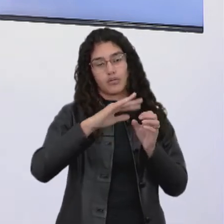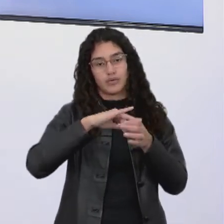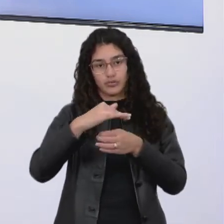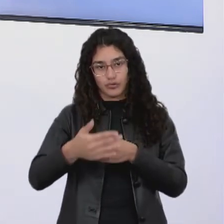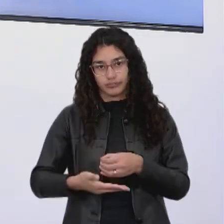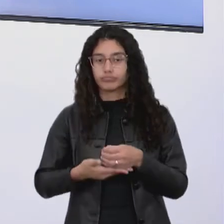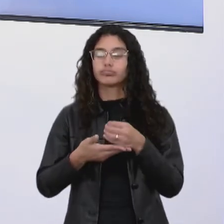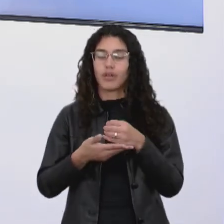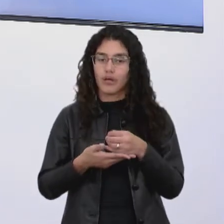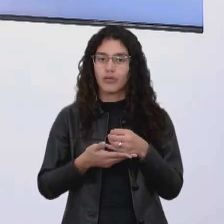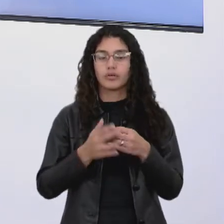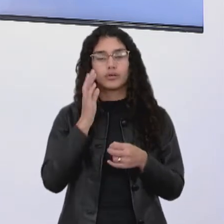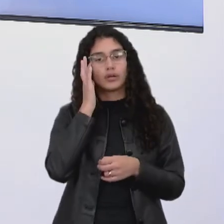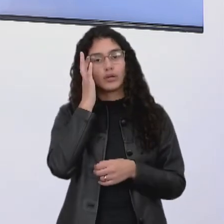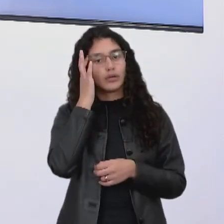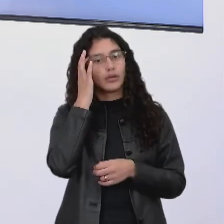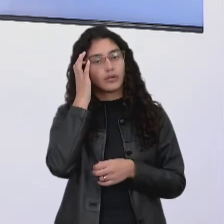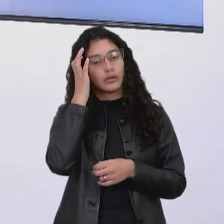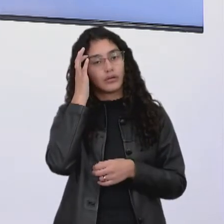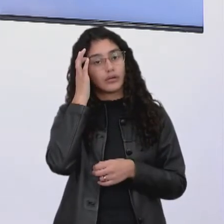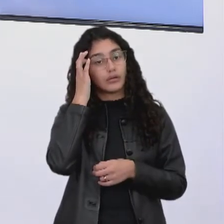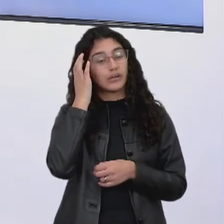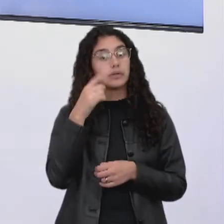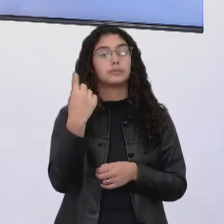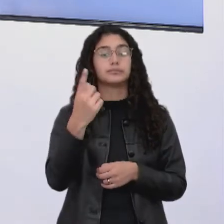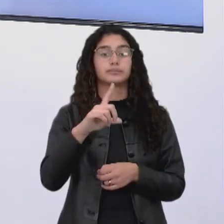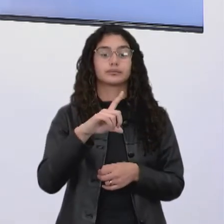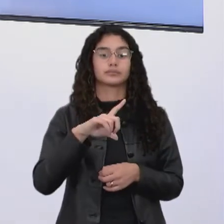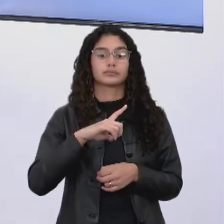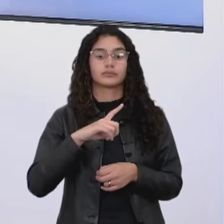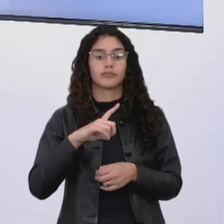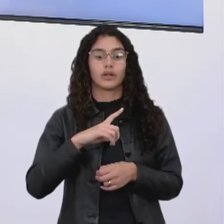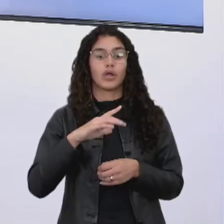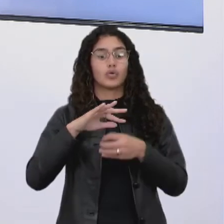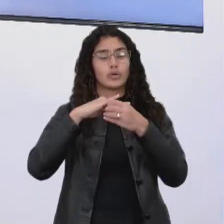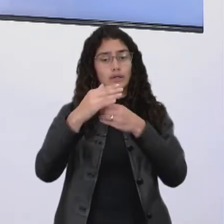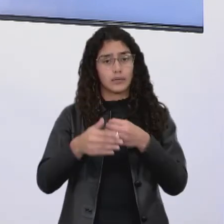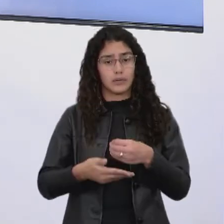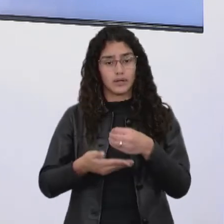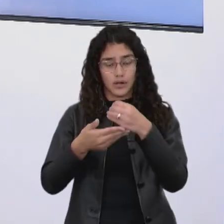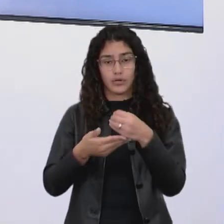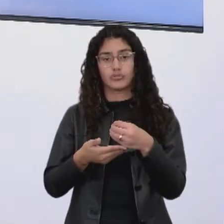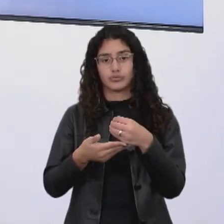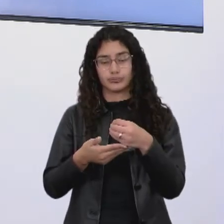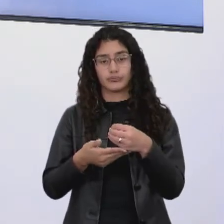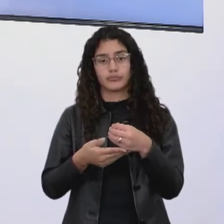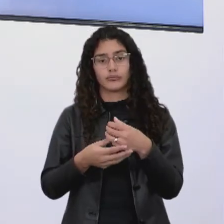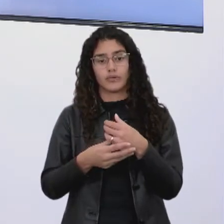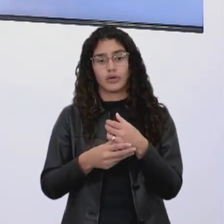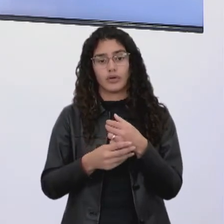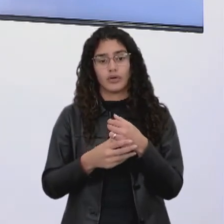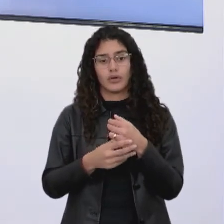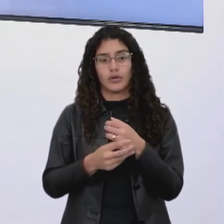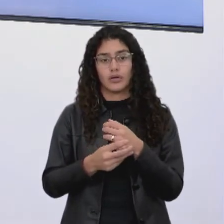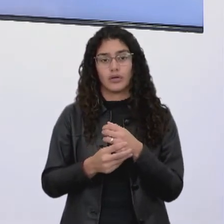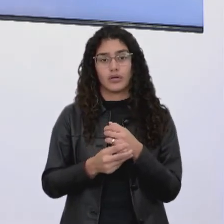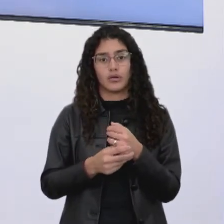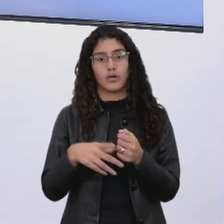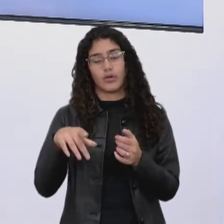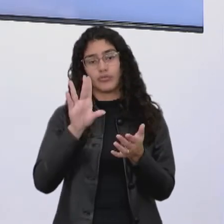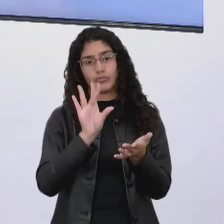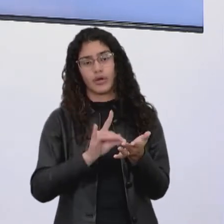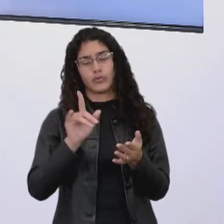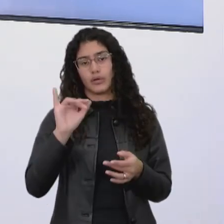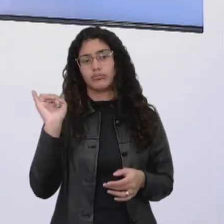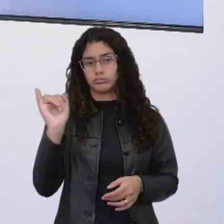sustentáveis. Então, a gente tem... A sustentabilidade é um tripé. Isso é uma coisa que é